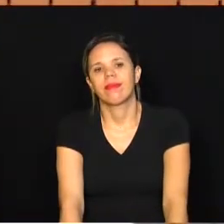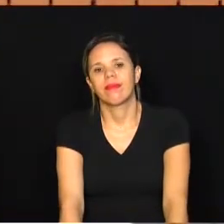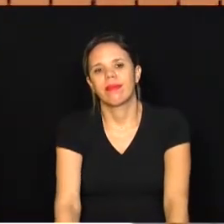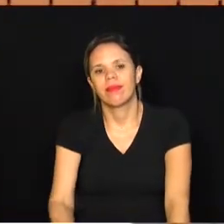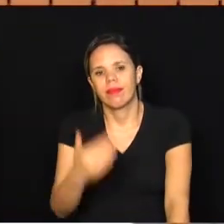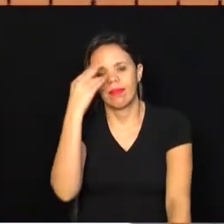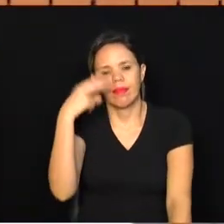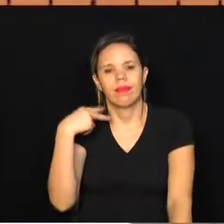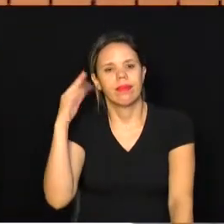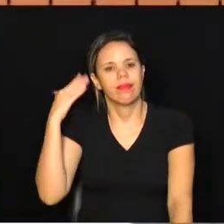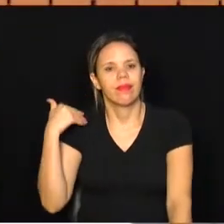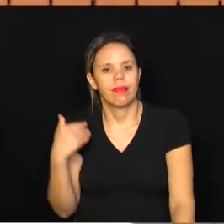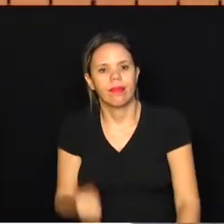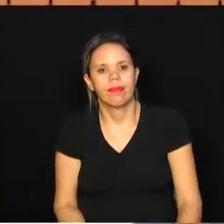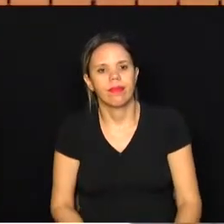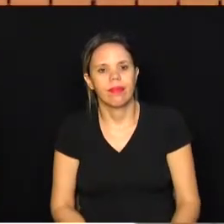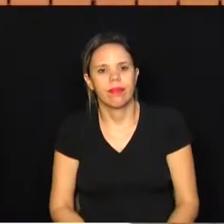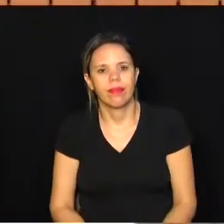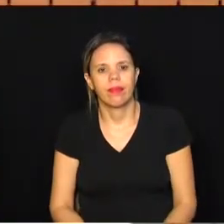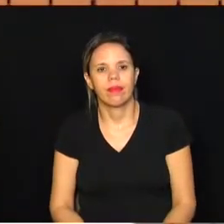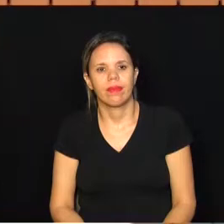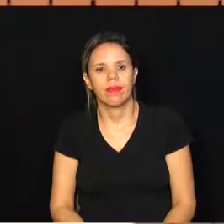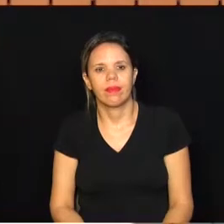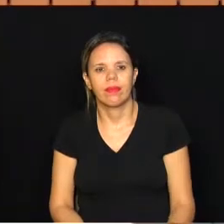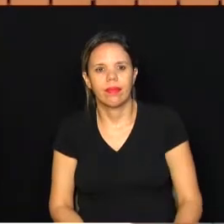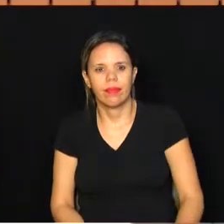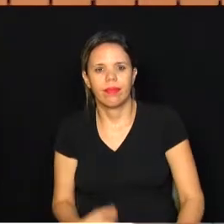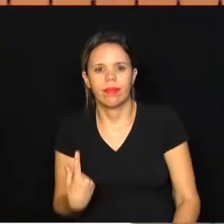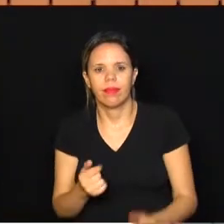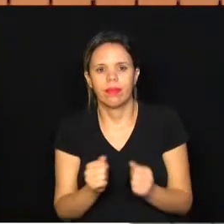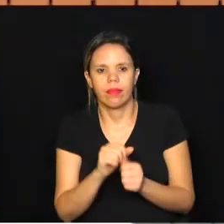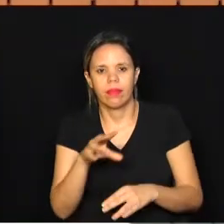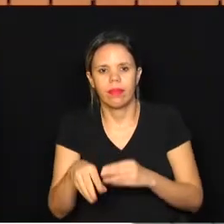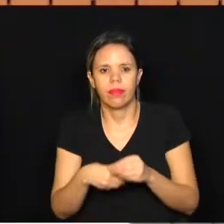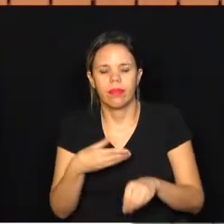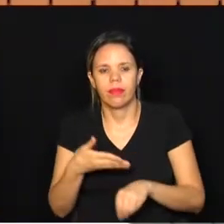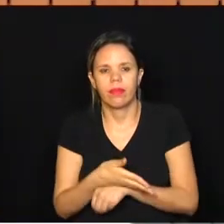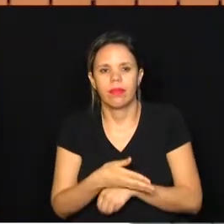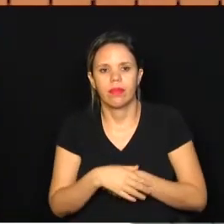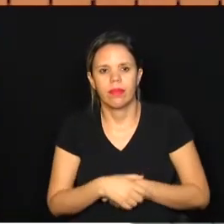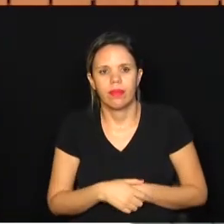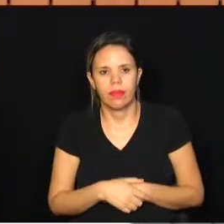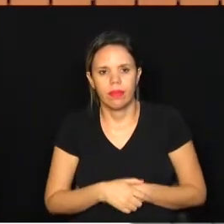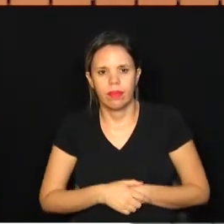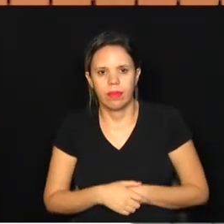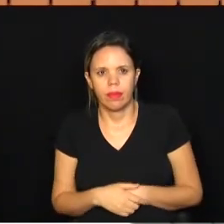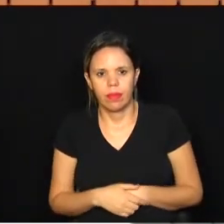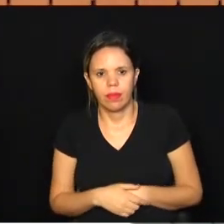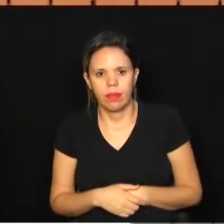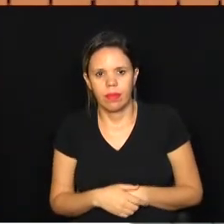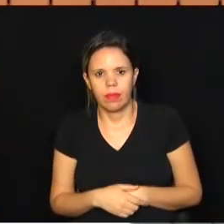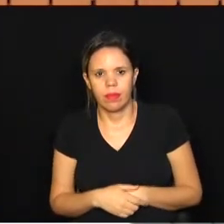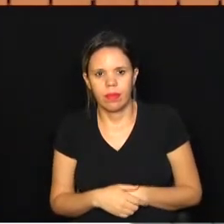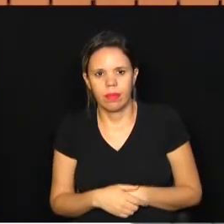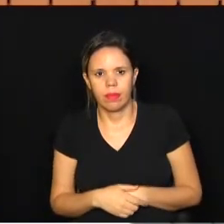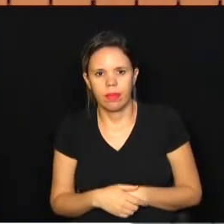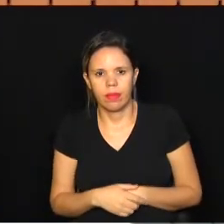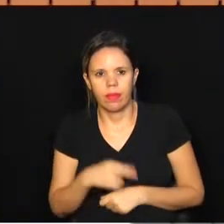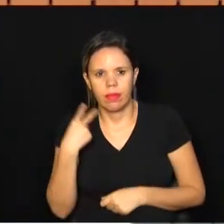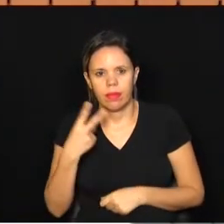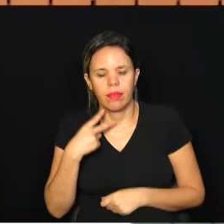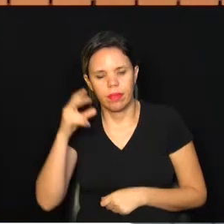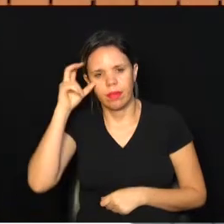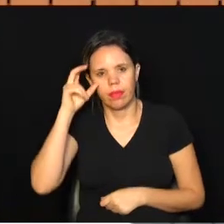Obrigado, vereadora. Muito bom tê-la com a gente aqui, compondo a comissão e participando do debate. O vereador